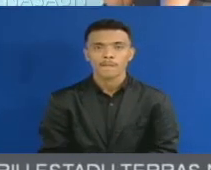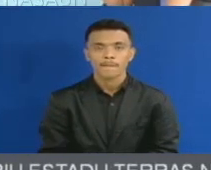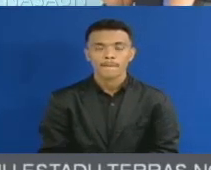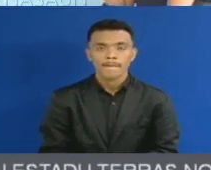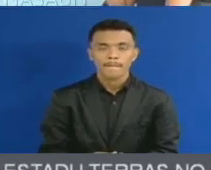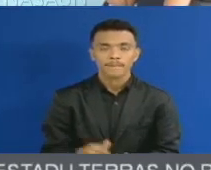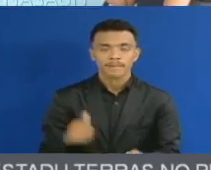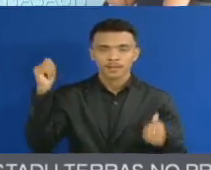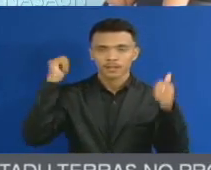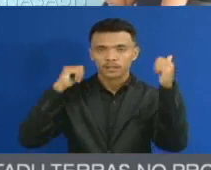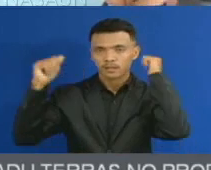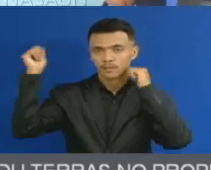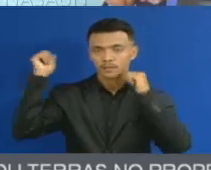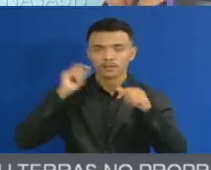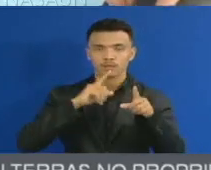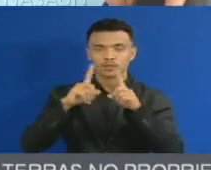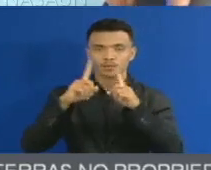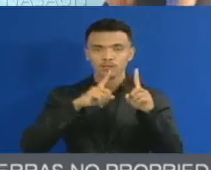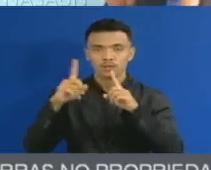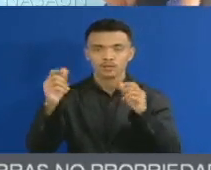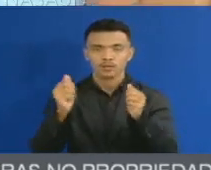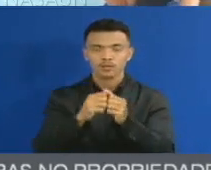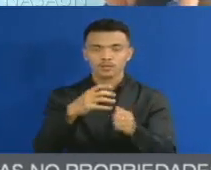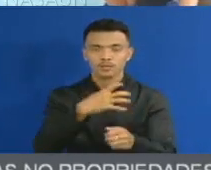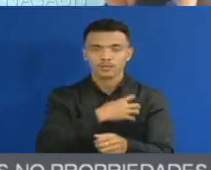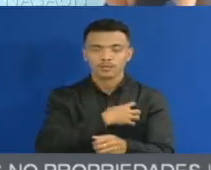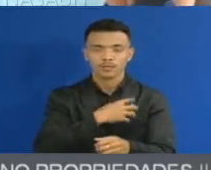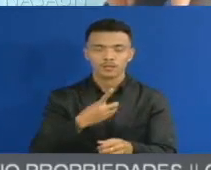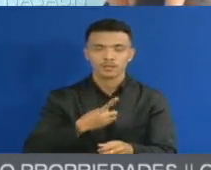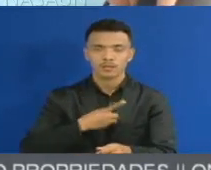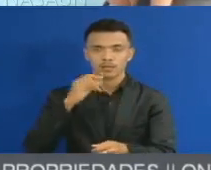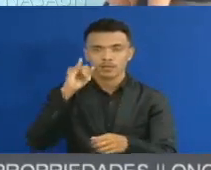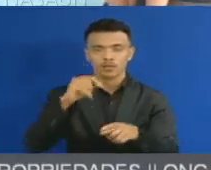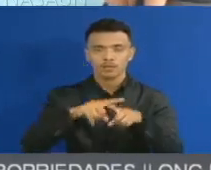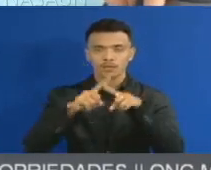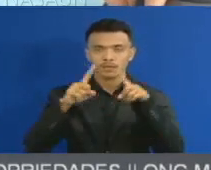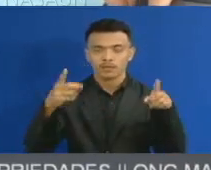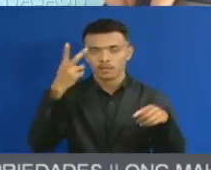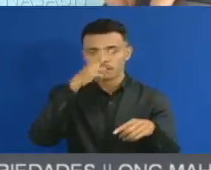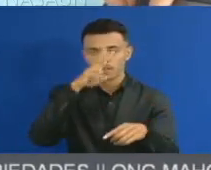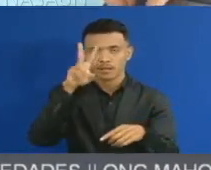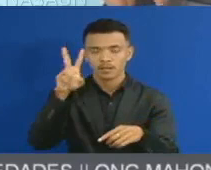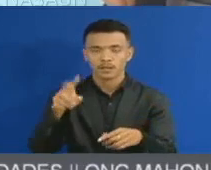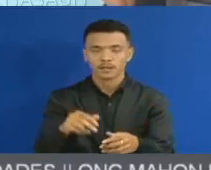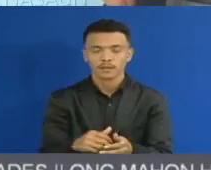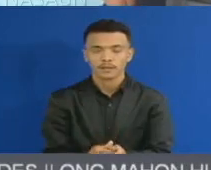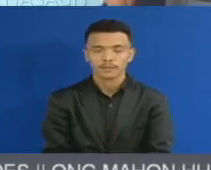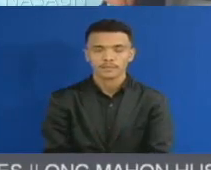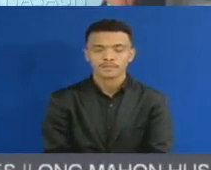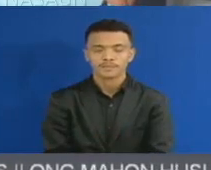atividade ne terus korena no hok blis komunitare komando munisipi de linian maybe ami hare husi part how how EPS nomor